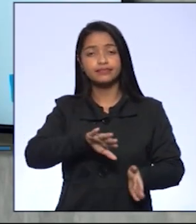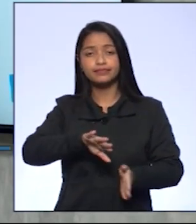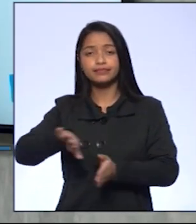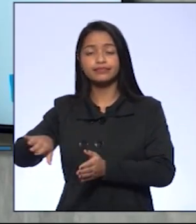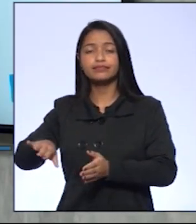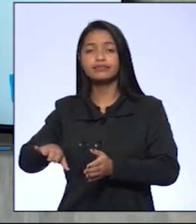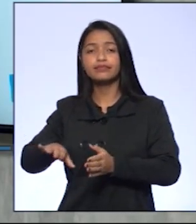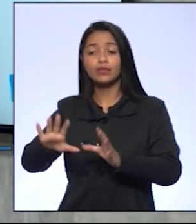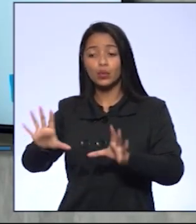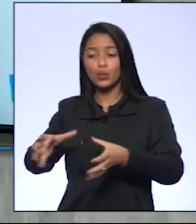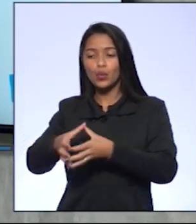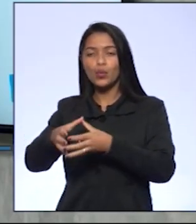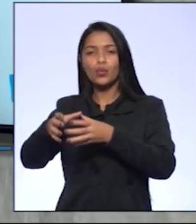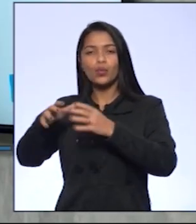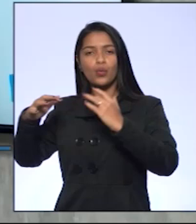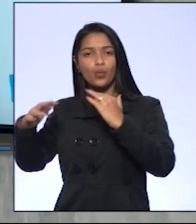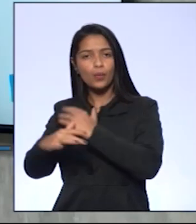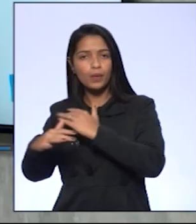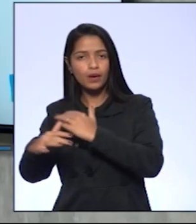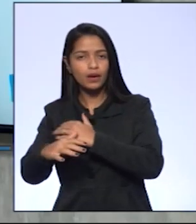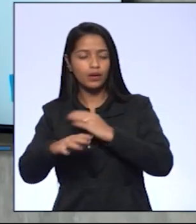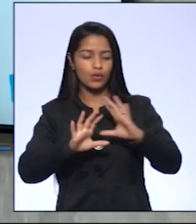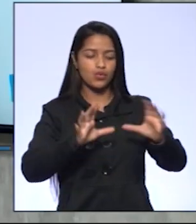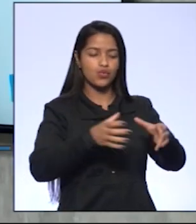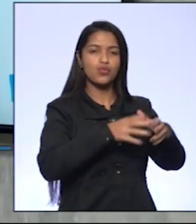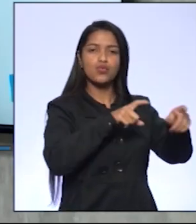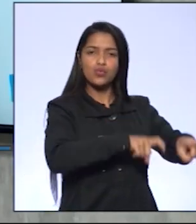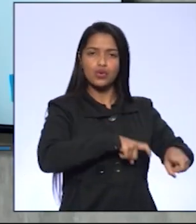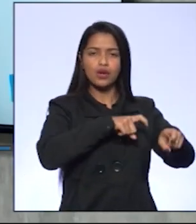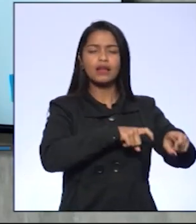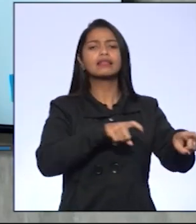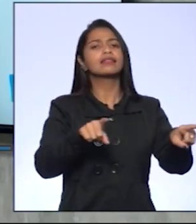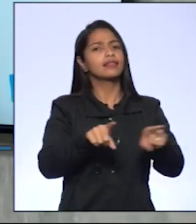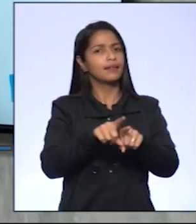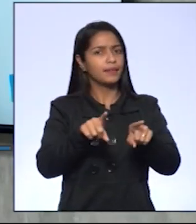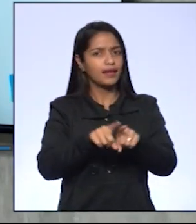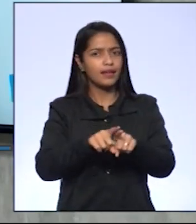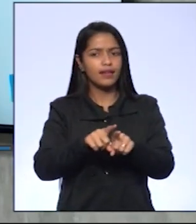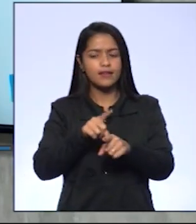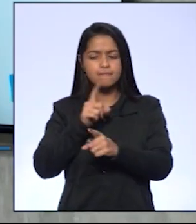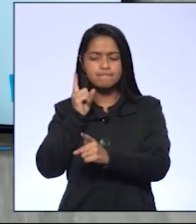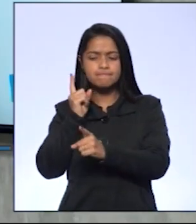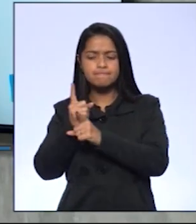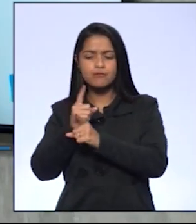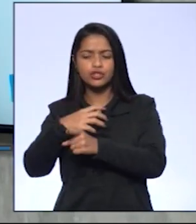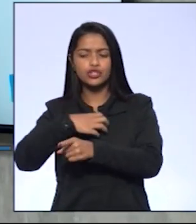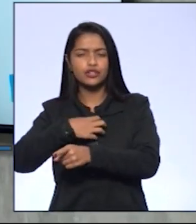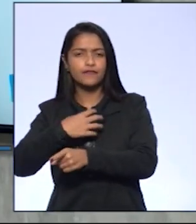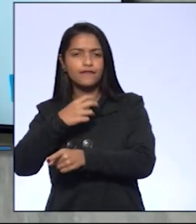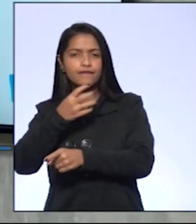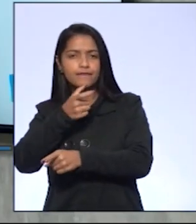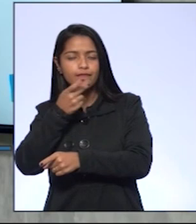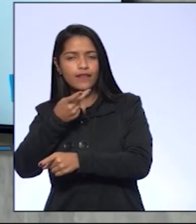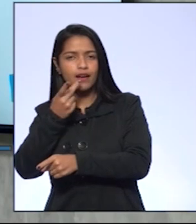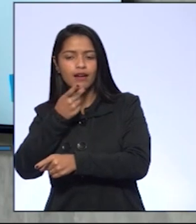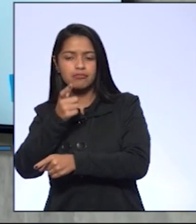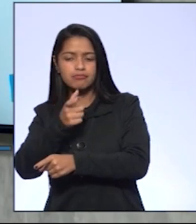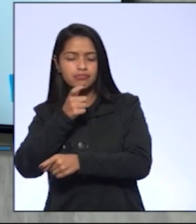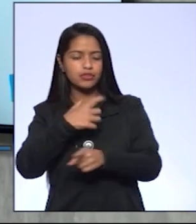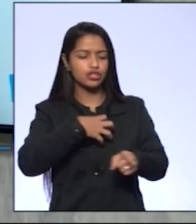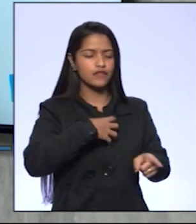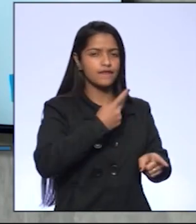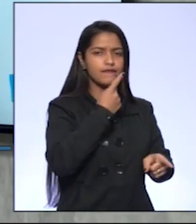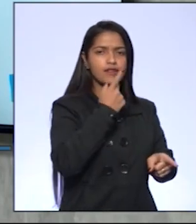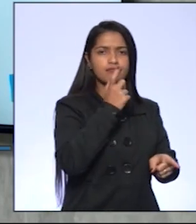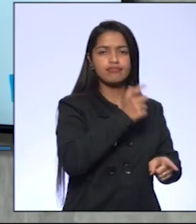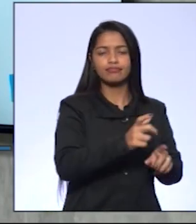também determina a fala das pessoas. Aqui eu queria fazer um apontamento mais específico em relação a quê? No